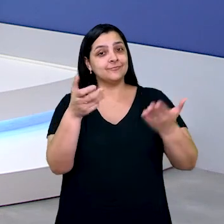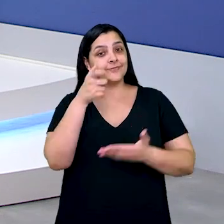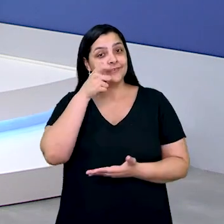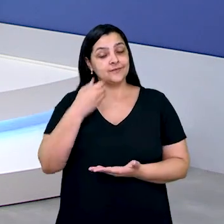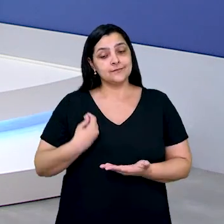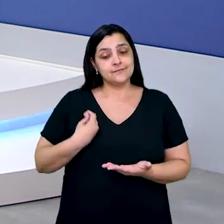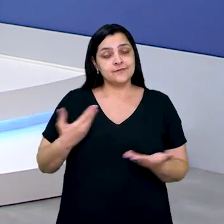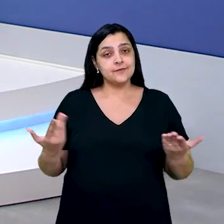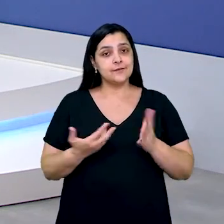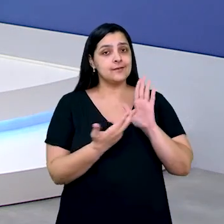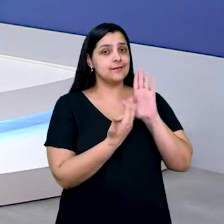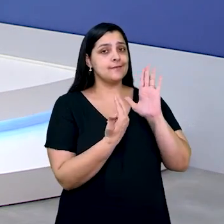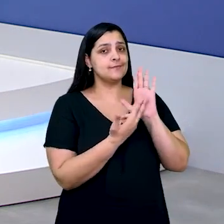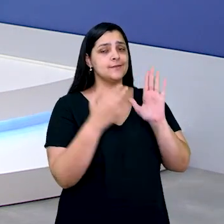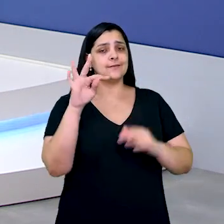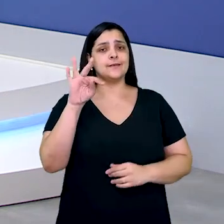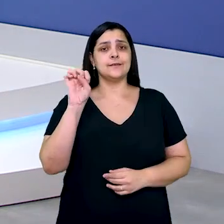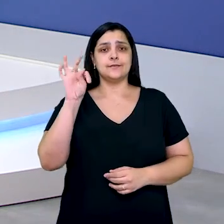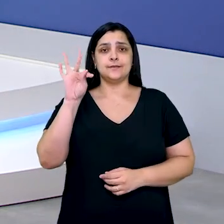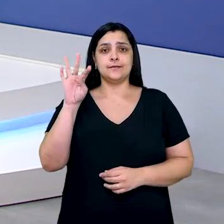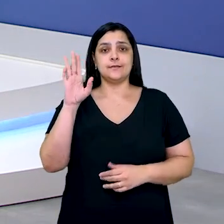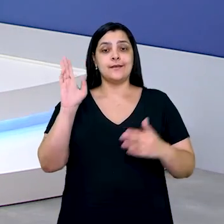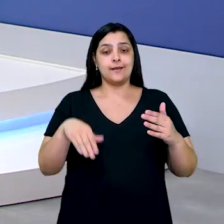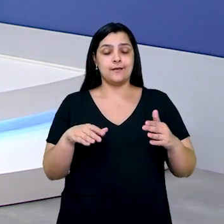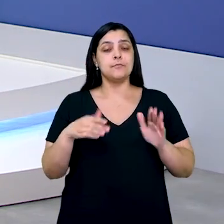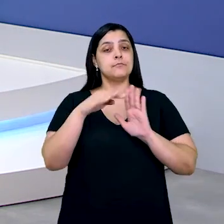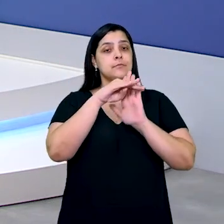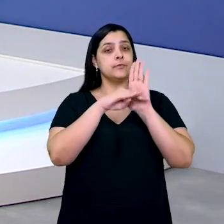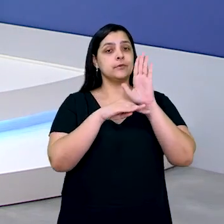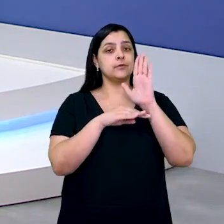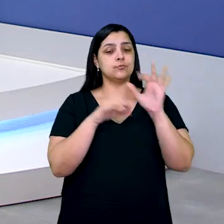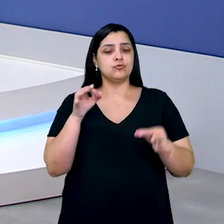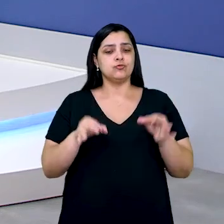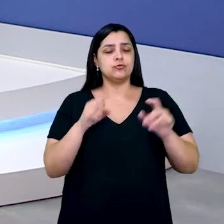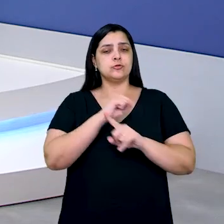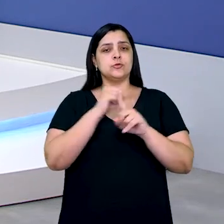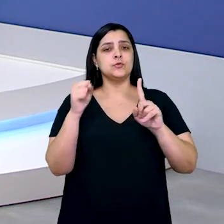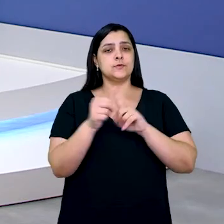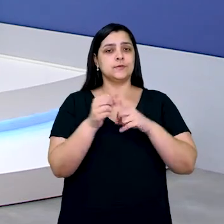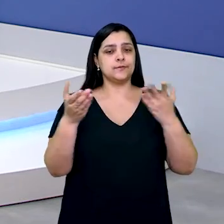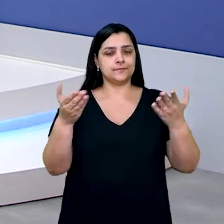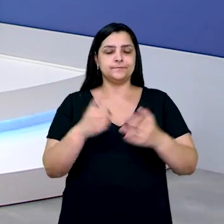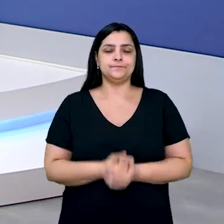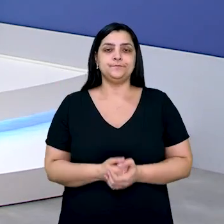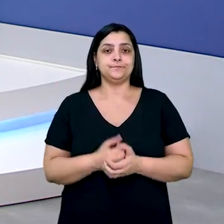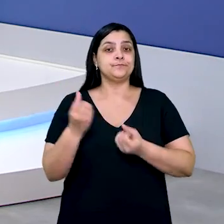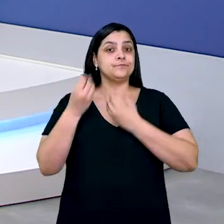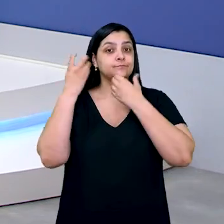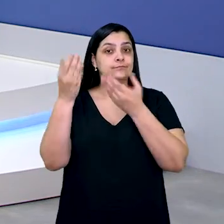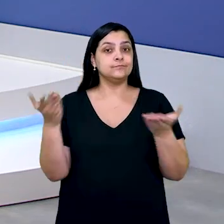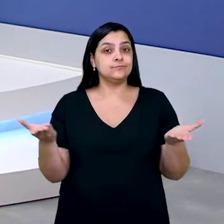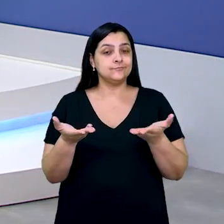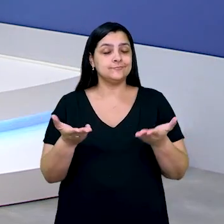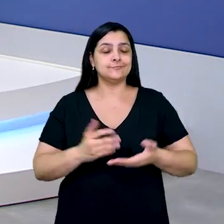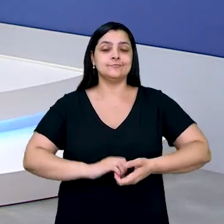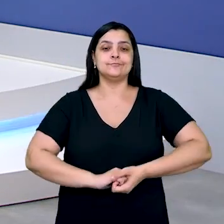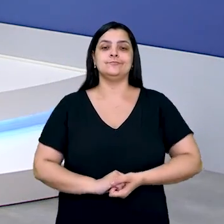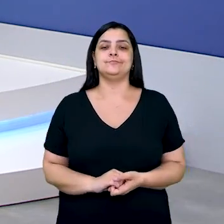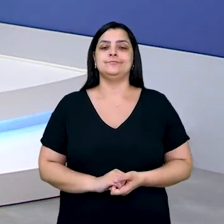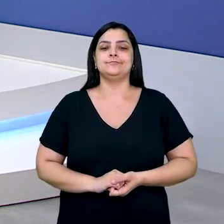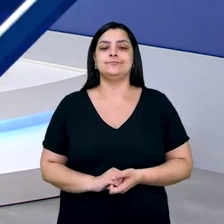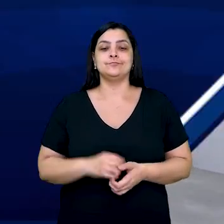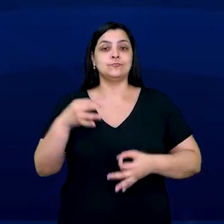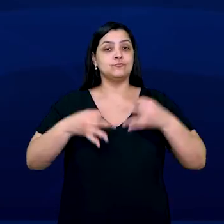Olá, para você que nos assiste, está começando o Revista TST, o programa do Tribunal da Justiça Social. Veja os destaques da edição de hoje.